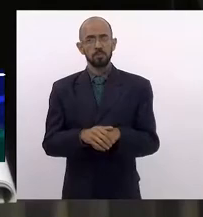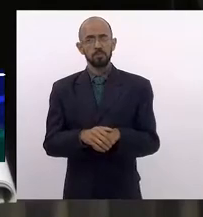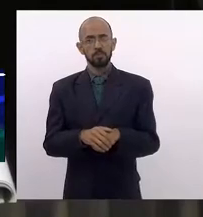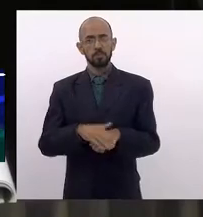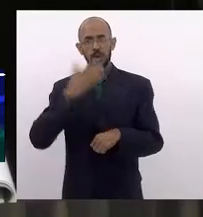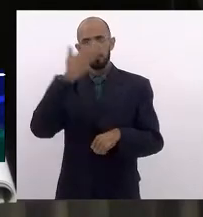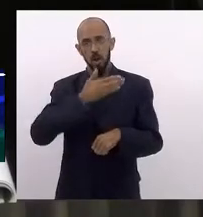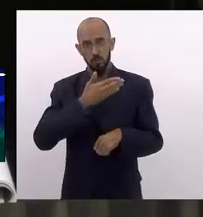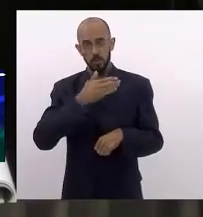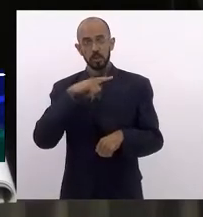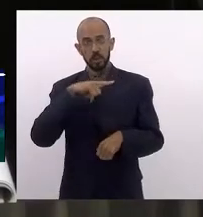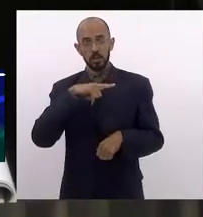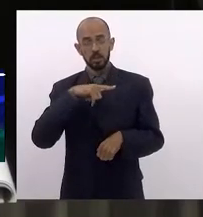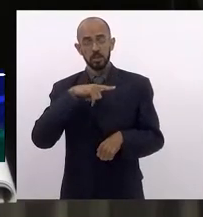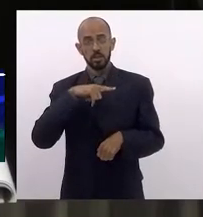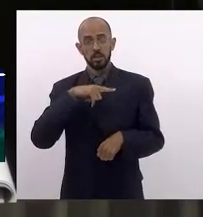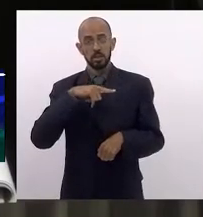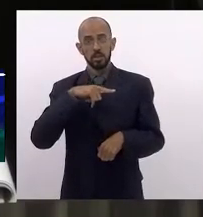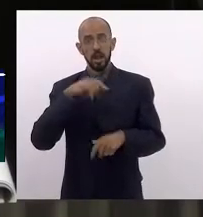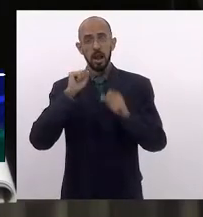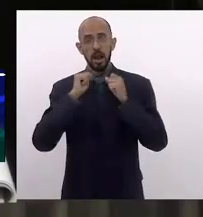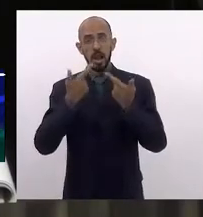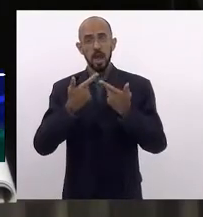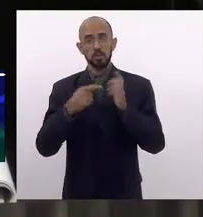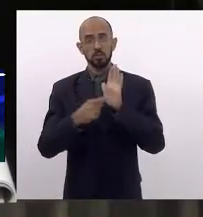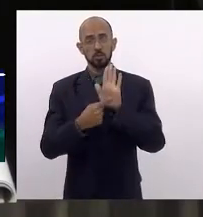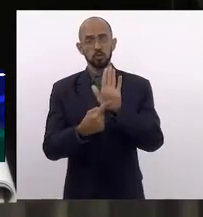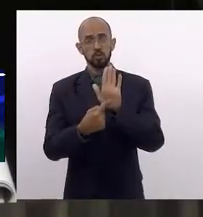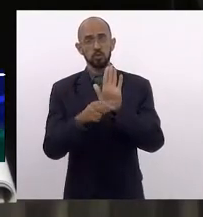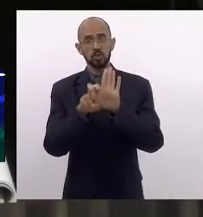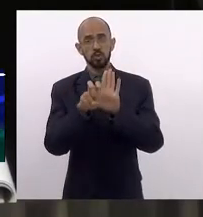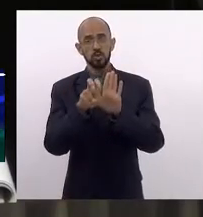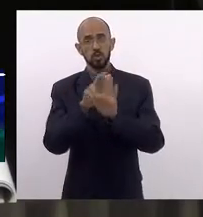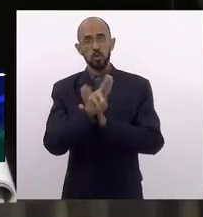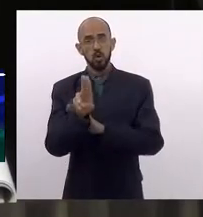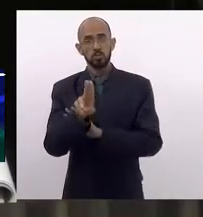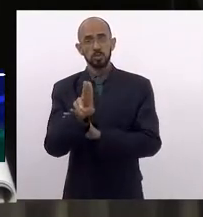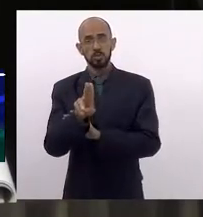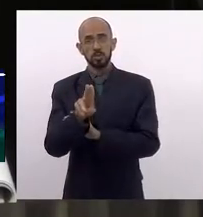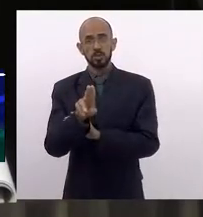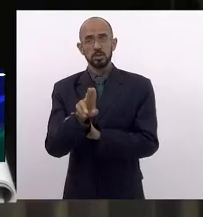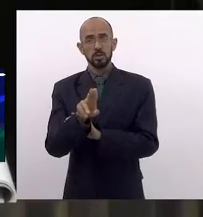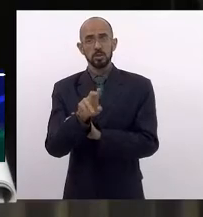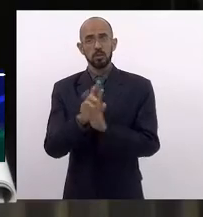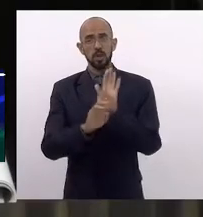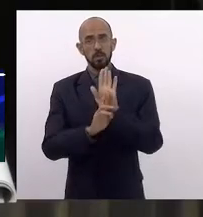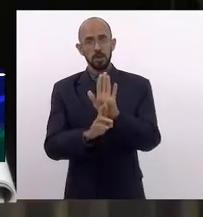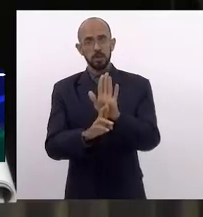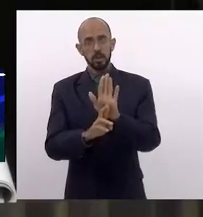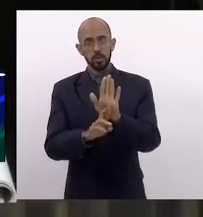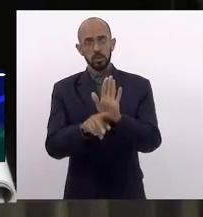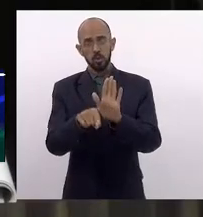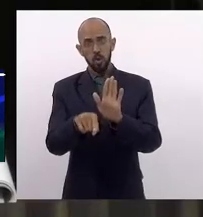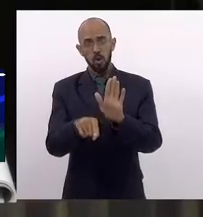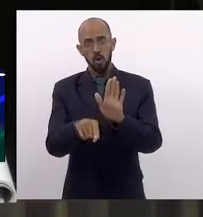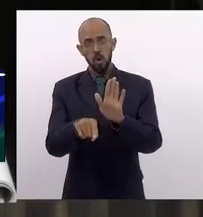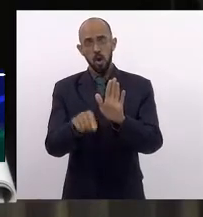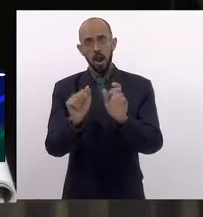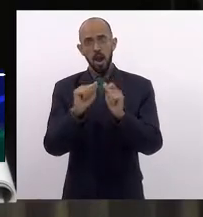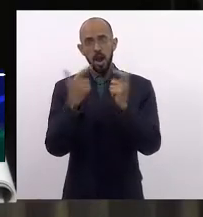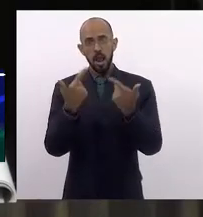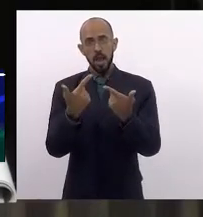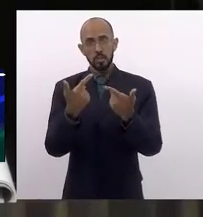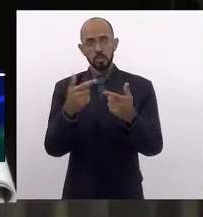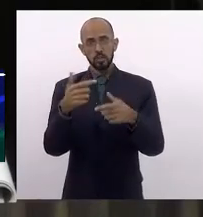comprovadas que essa casa aqui apresentou cinco nomes que foram representar o Parlamento Fluminense no